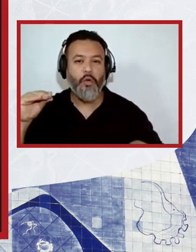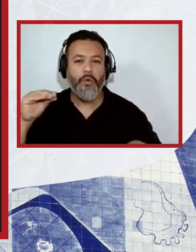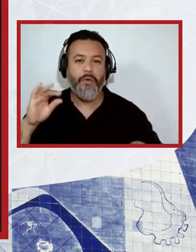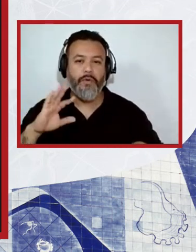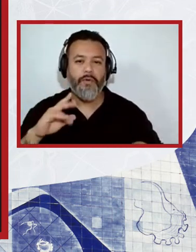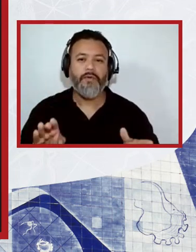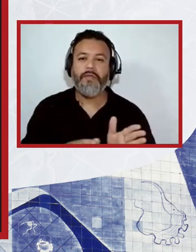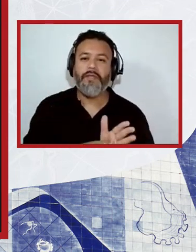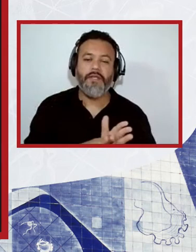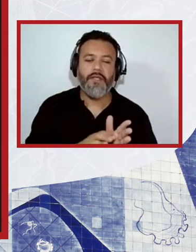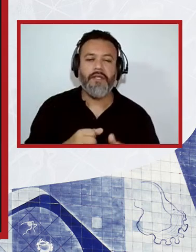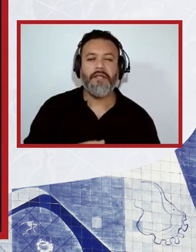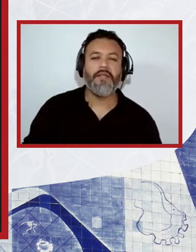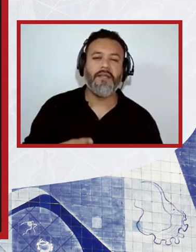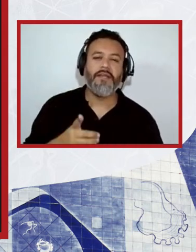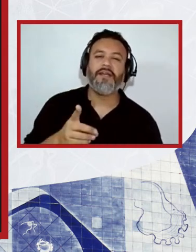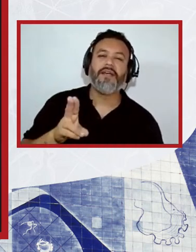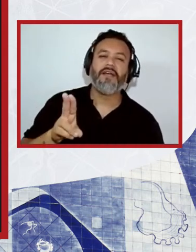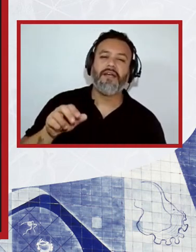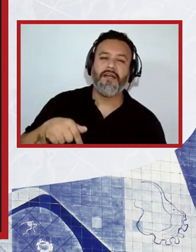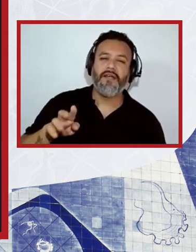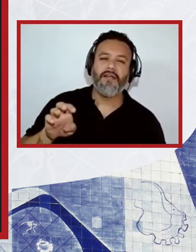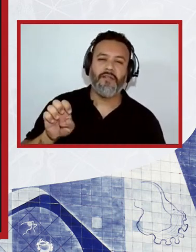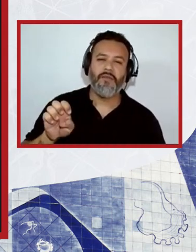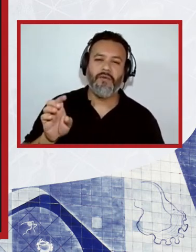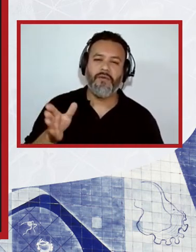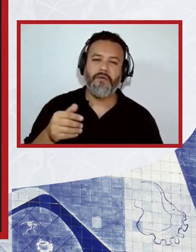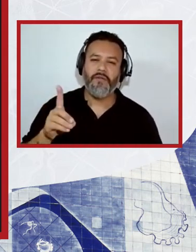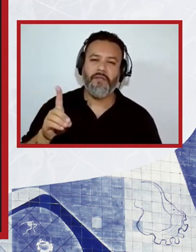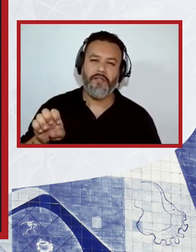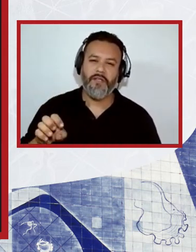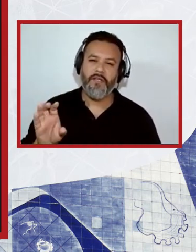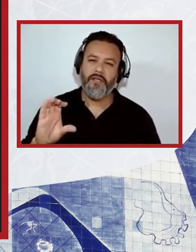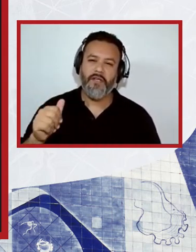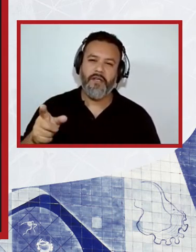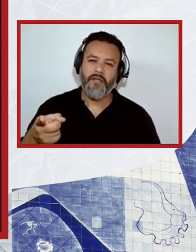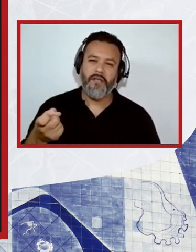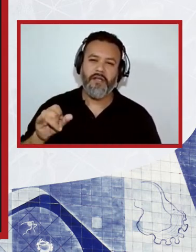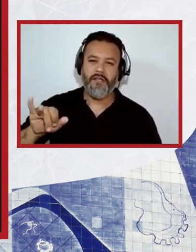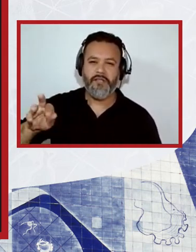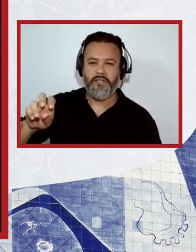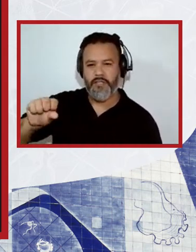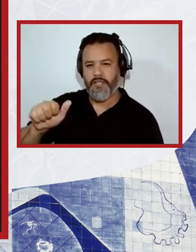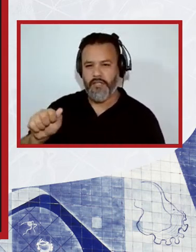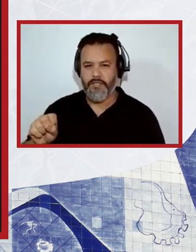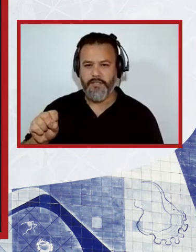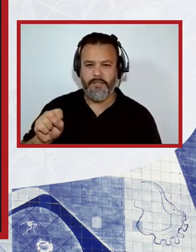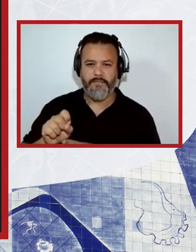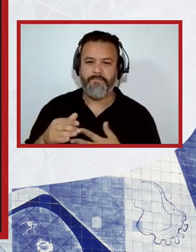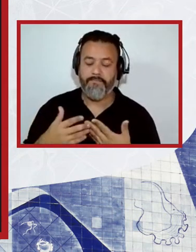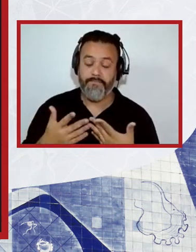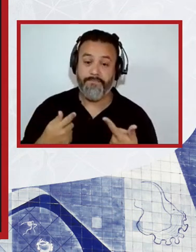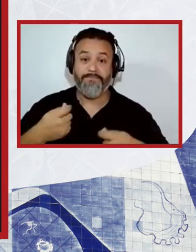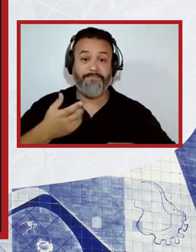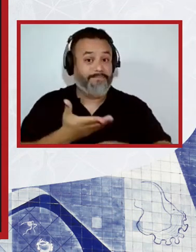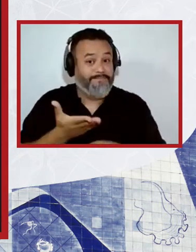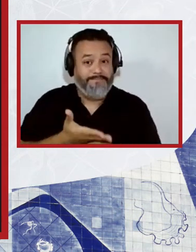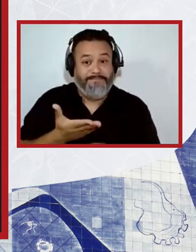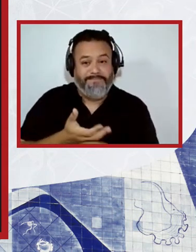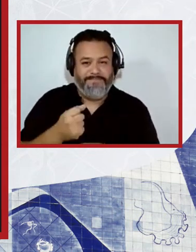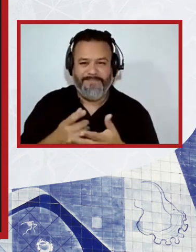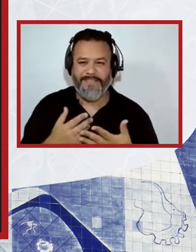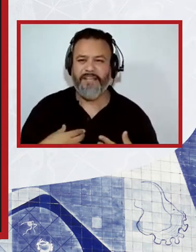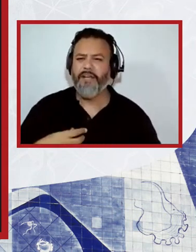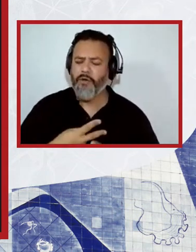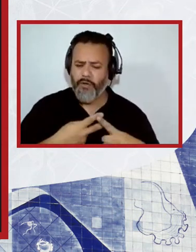Duque de Caxias, e a gente precisa se preparar para isso. Então, eu vou fazer duas